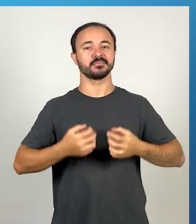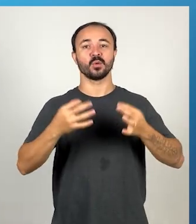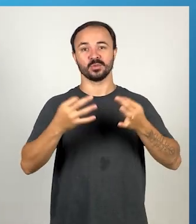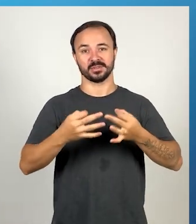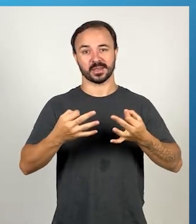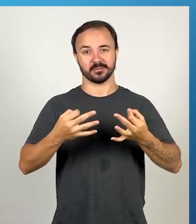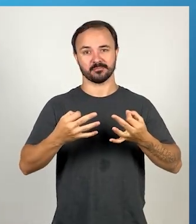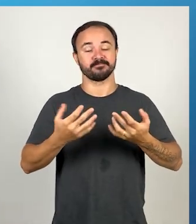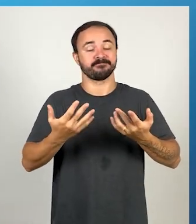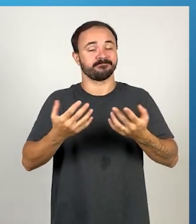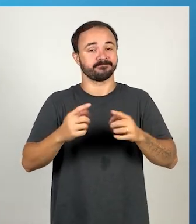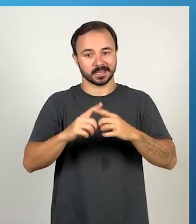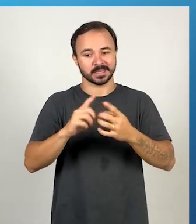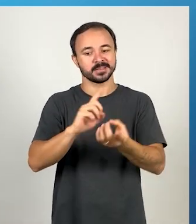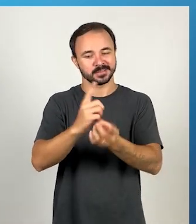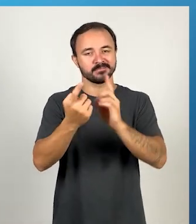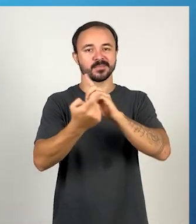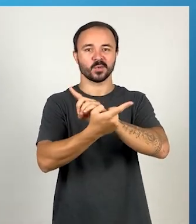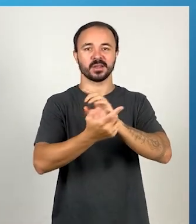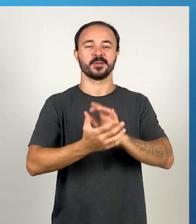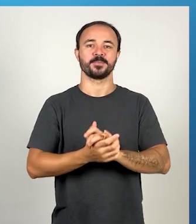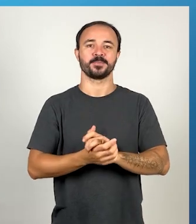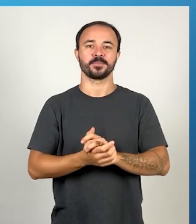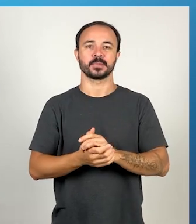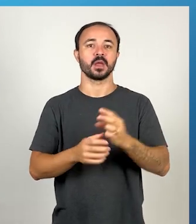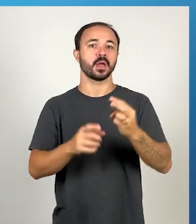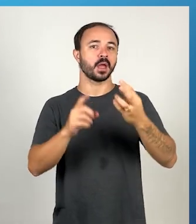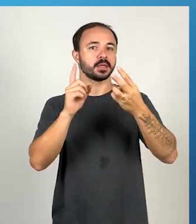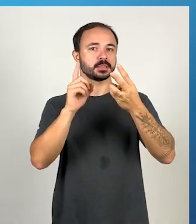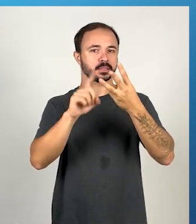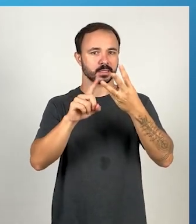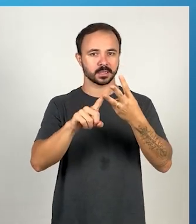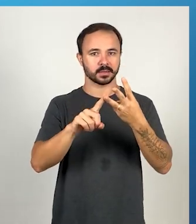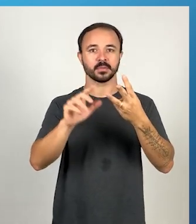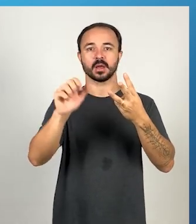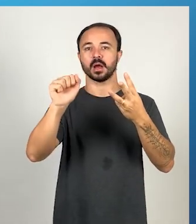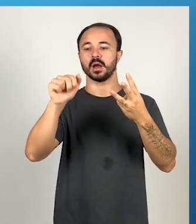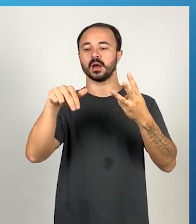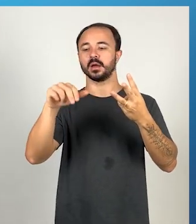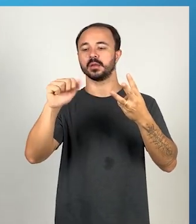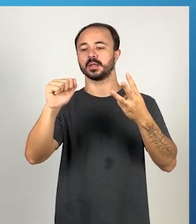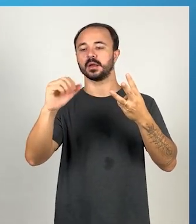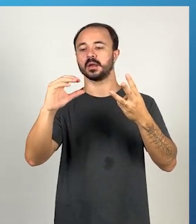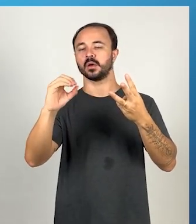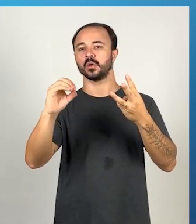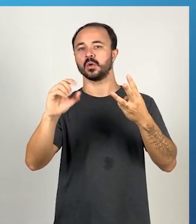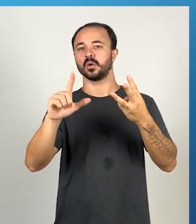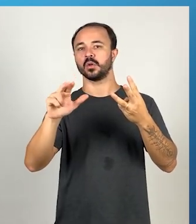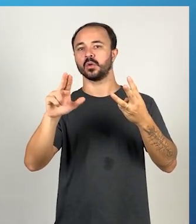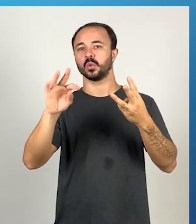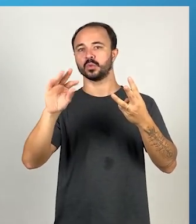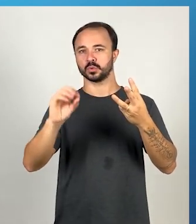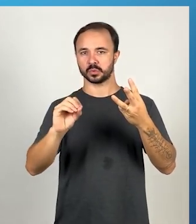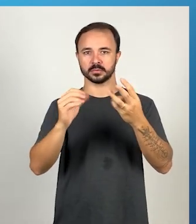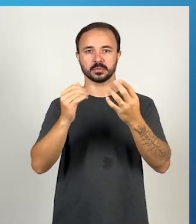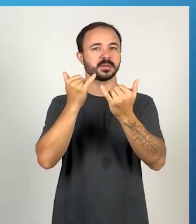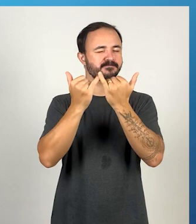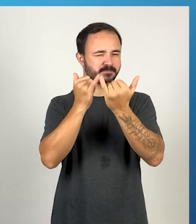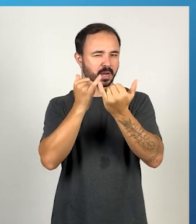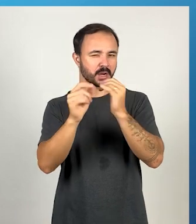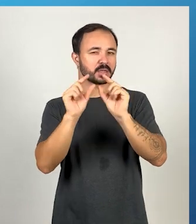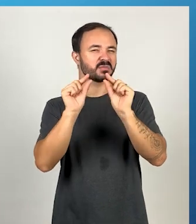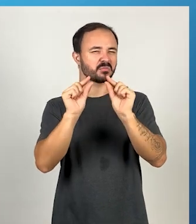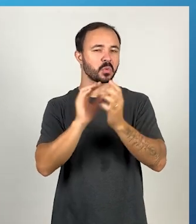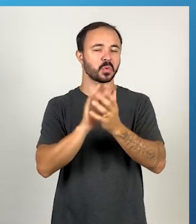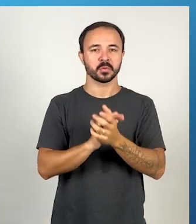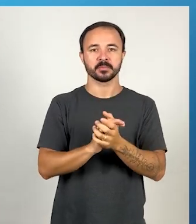Bem semelhante ao hipérbato, temos o anacoluto, que é um tipo de topicalização de um termo no